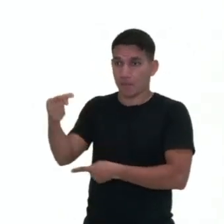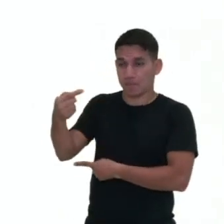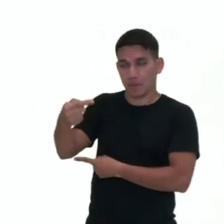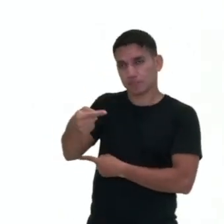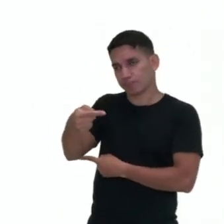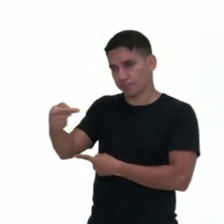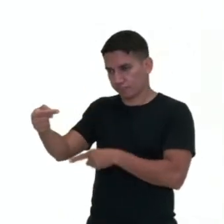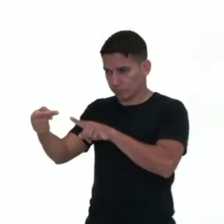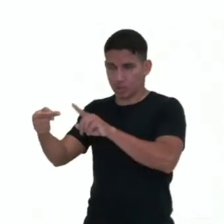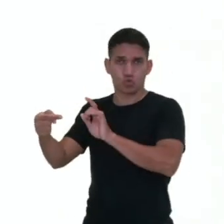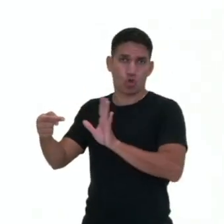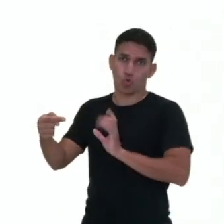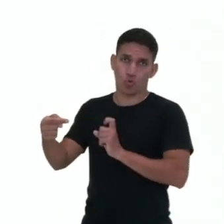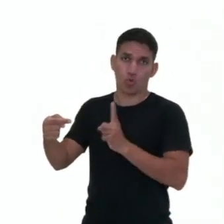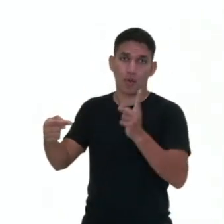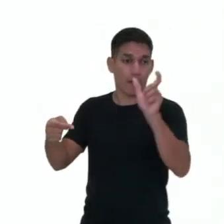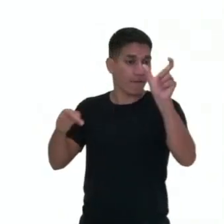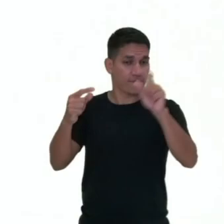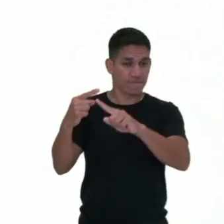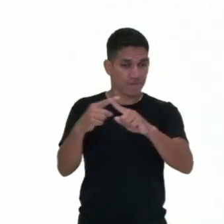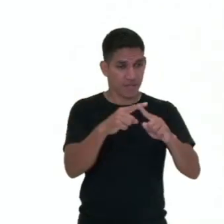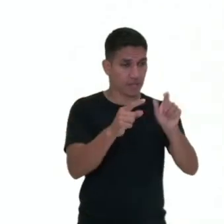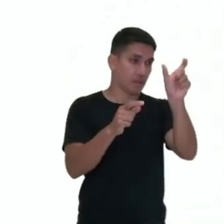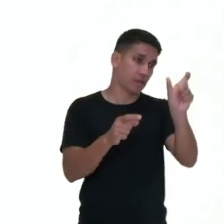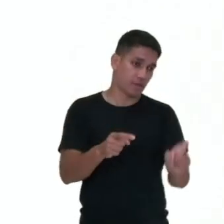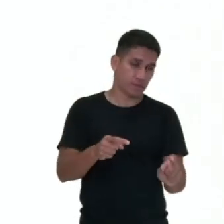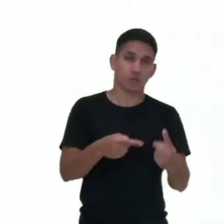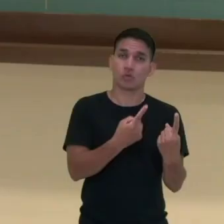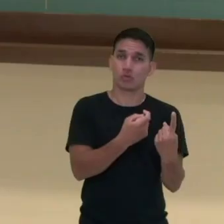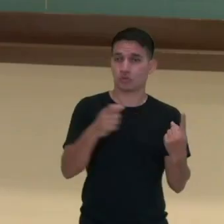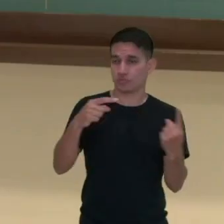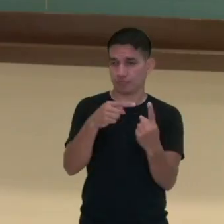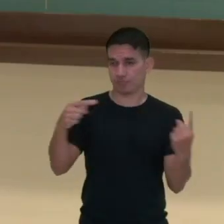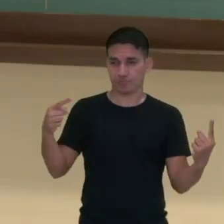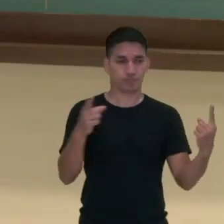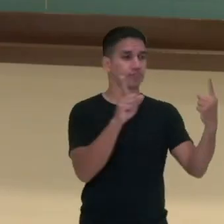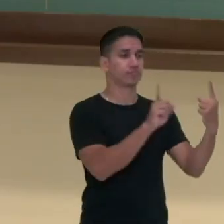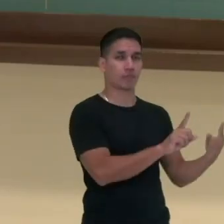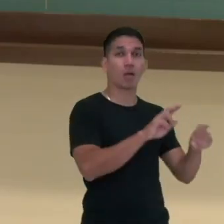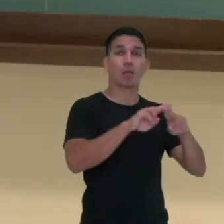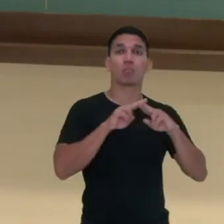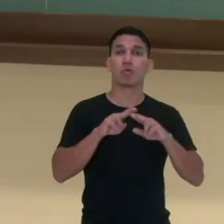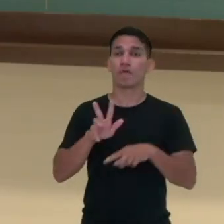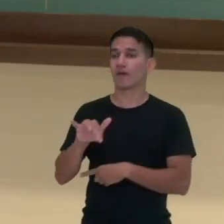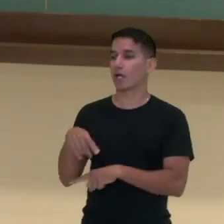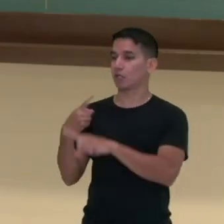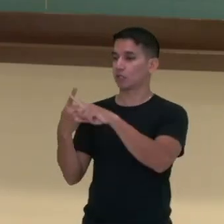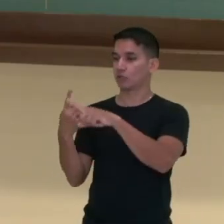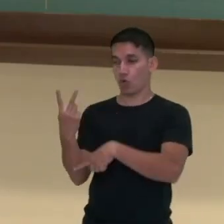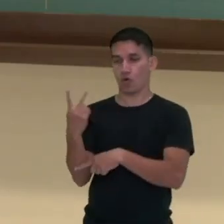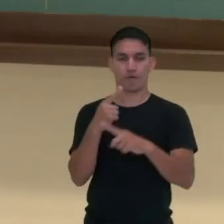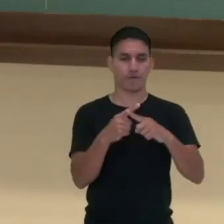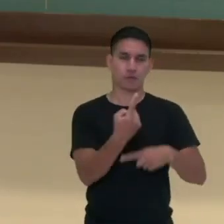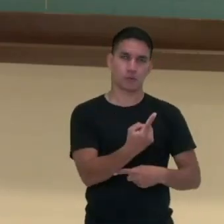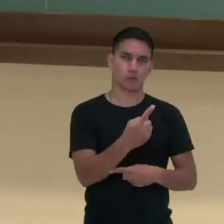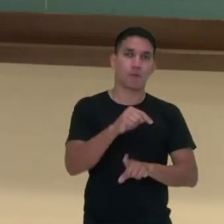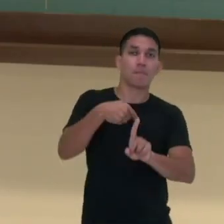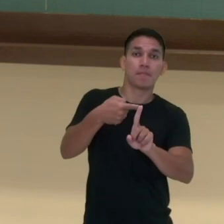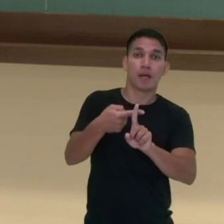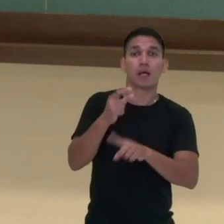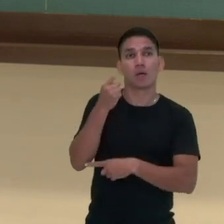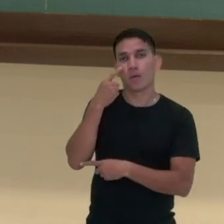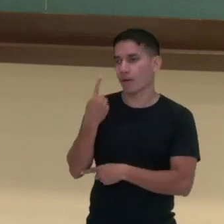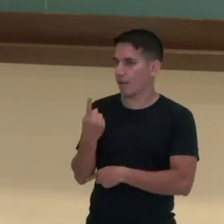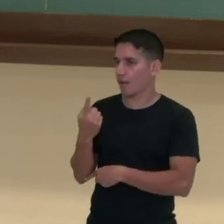e faço multiplicando pela primeira coluna, que também já só tem ela. Então vai ficar 2 vezes 1 mais